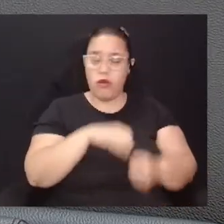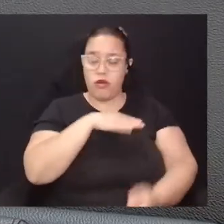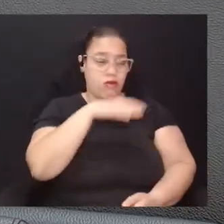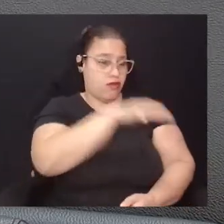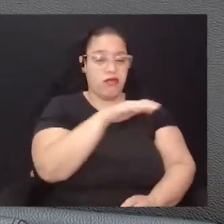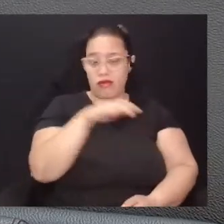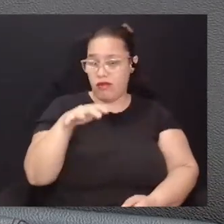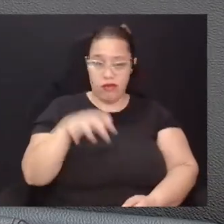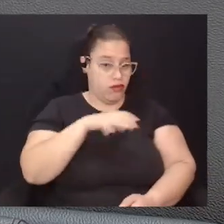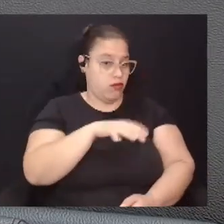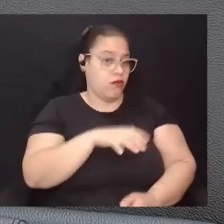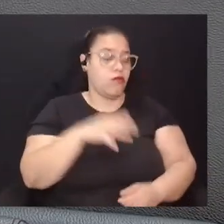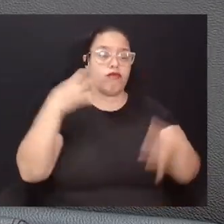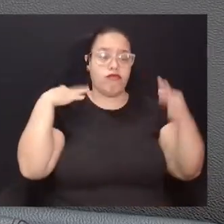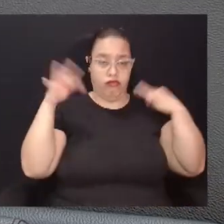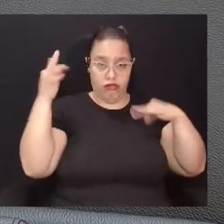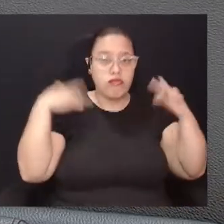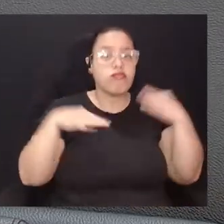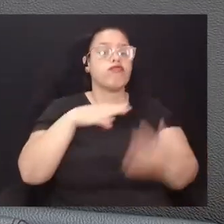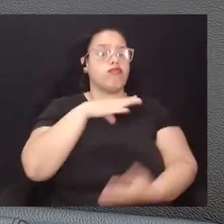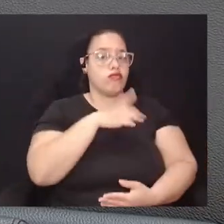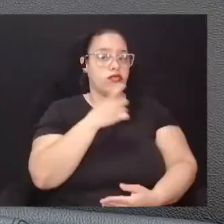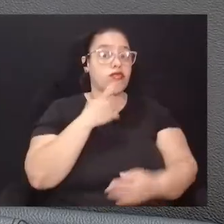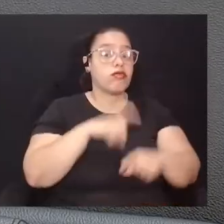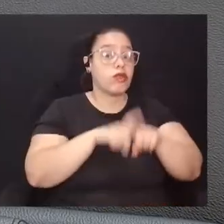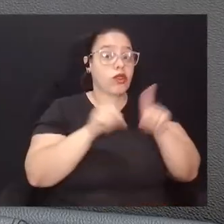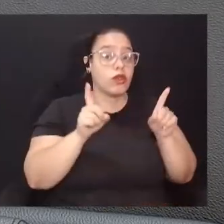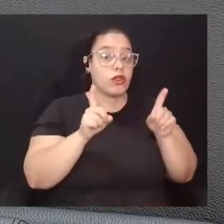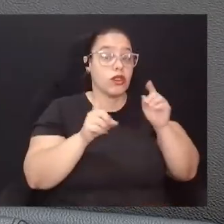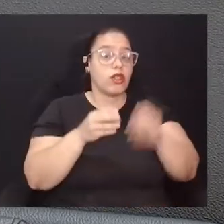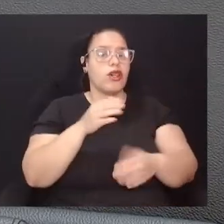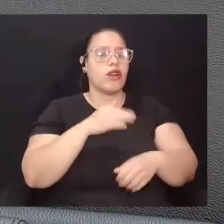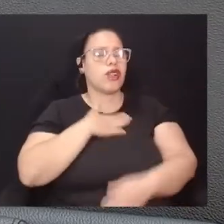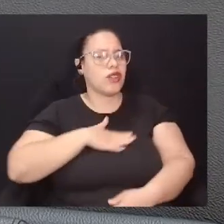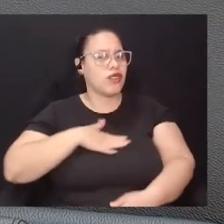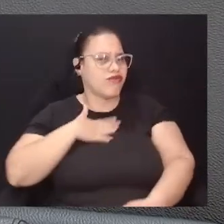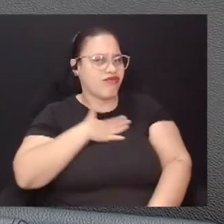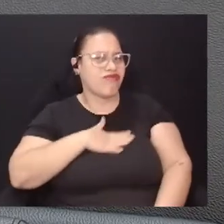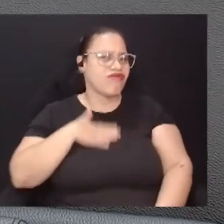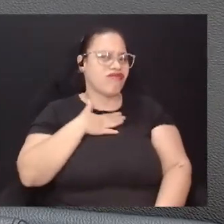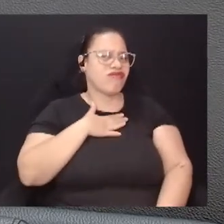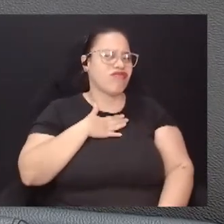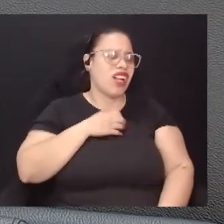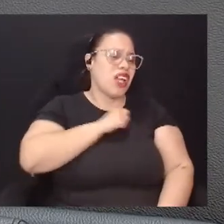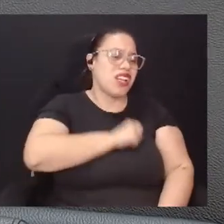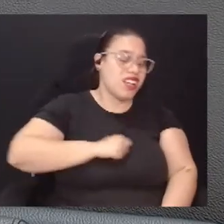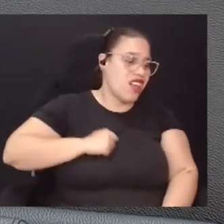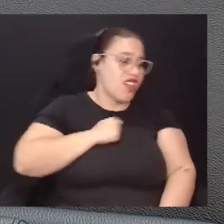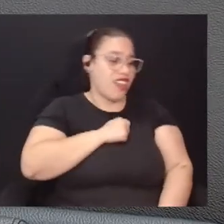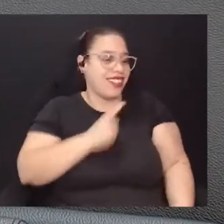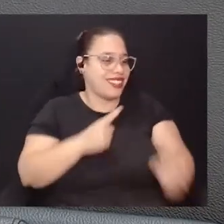pela cidade, a gente tem fomentado o nosso turismo também aqui no município, mas eu ainda sinto falta das escolas de samba,